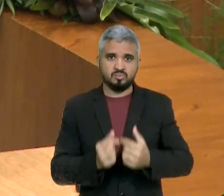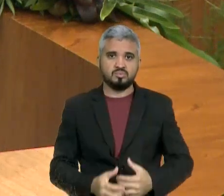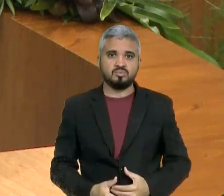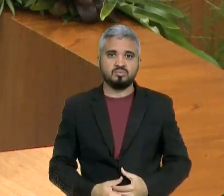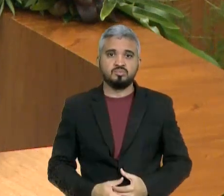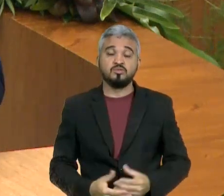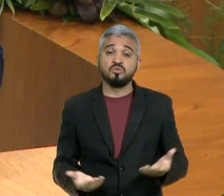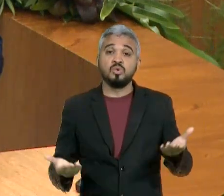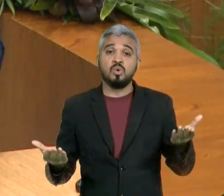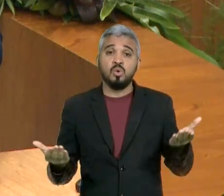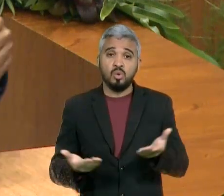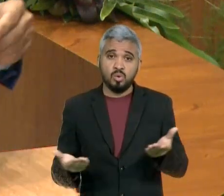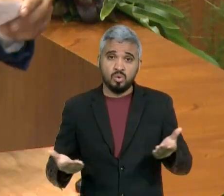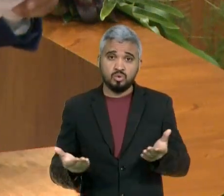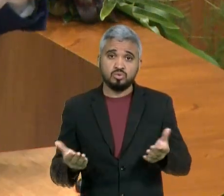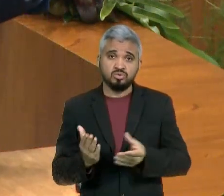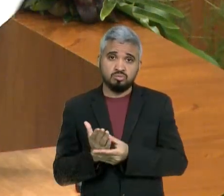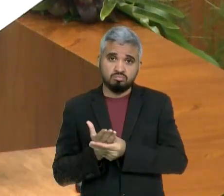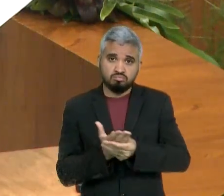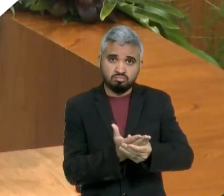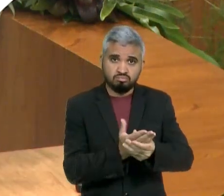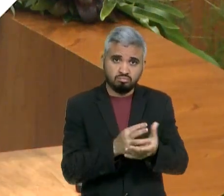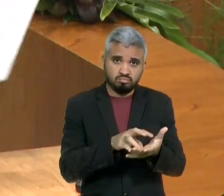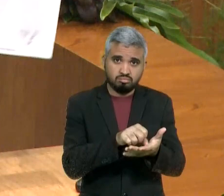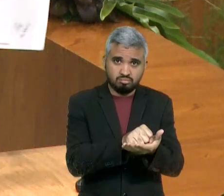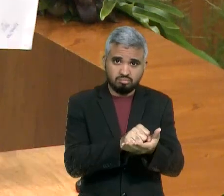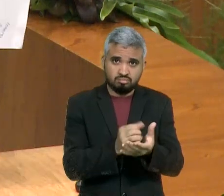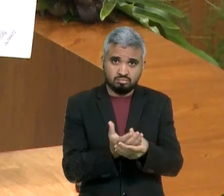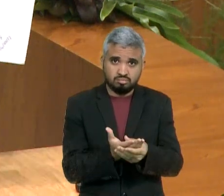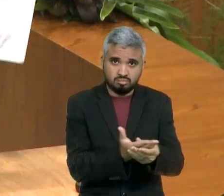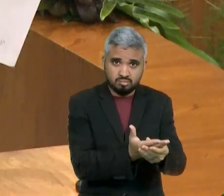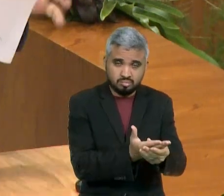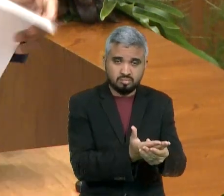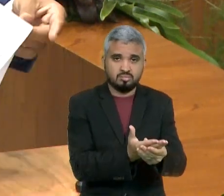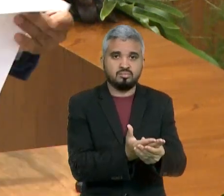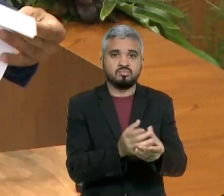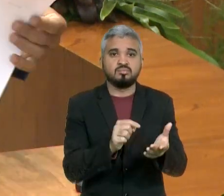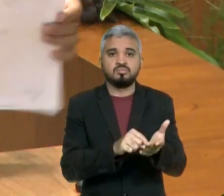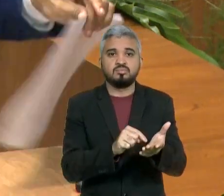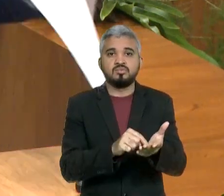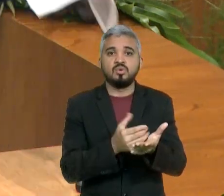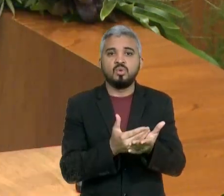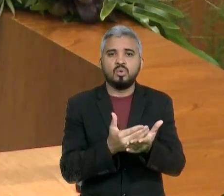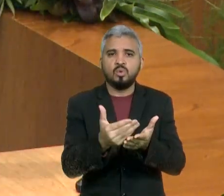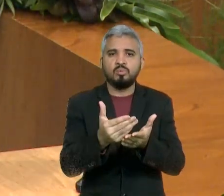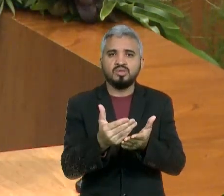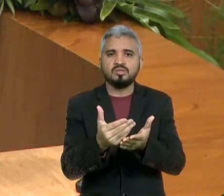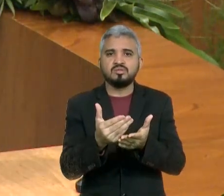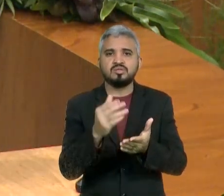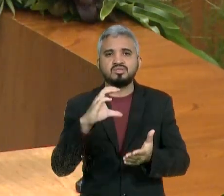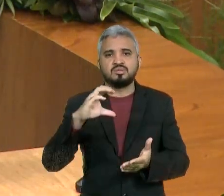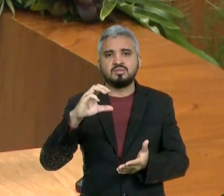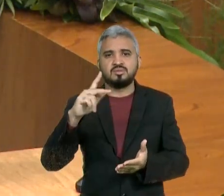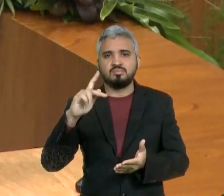protocolamos hoje o requerimento para instalação da CPI da telefonia.